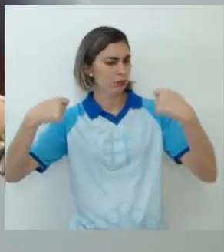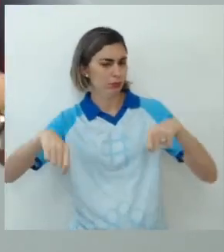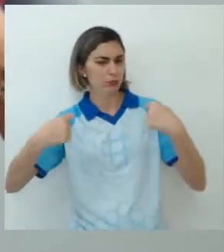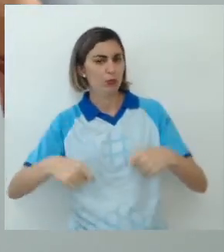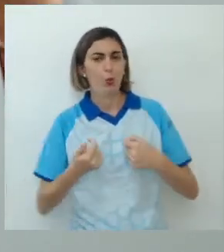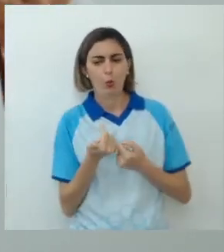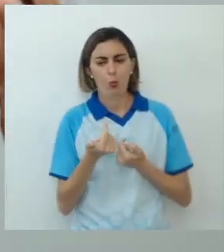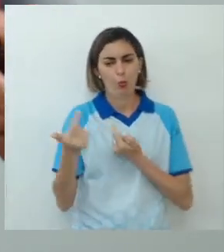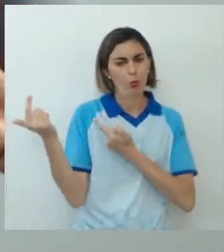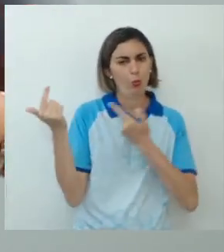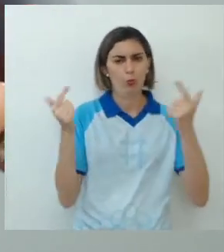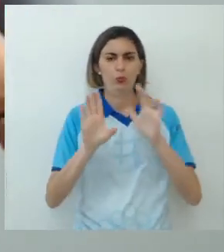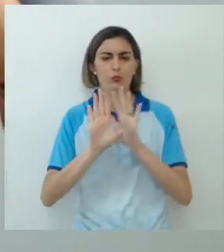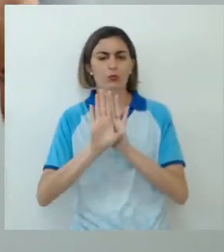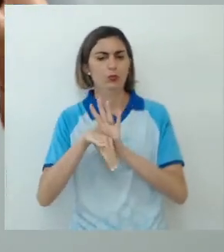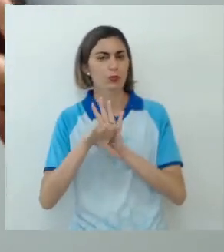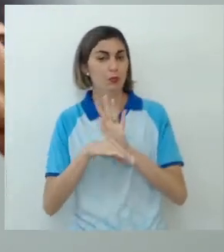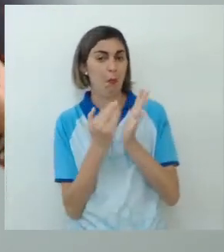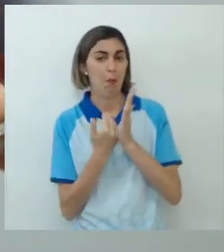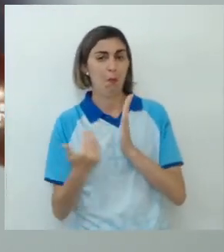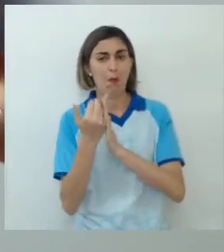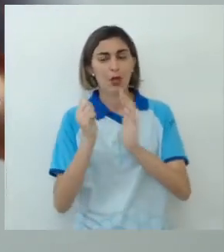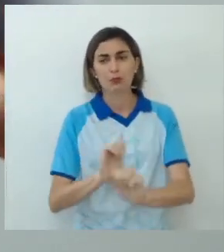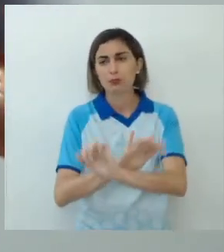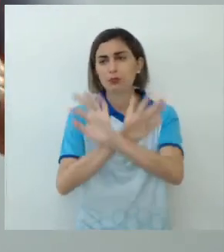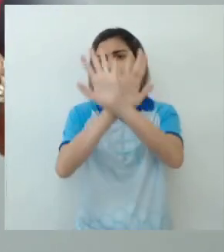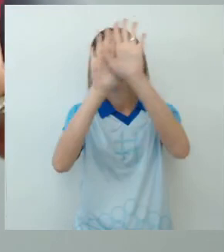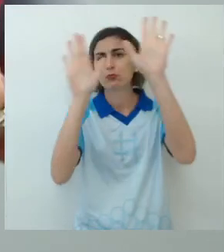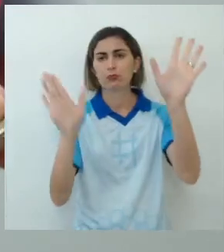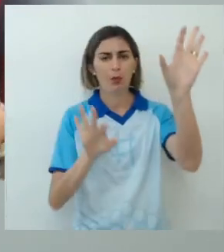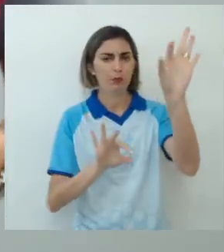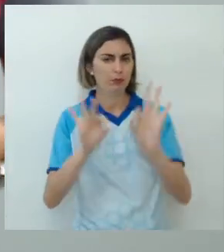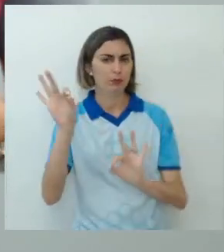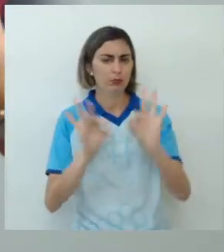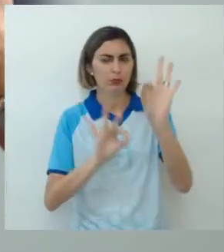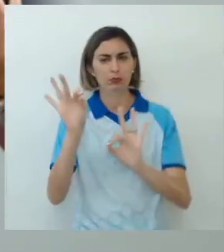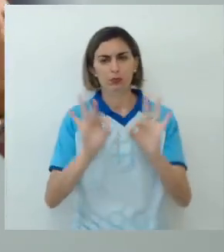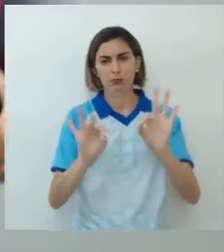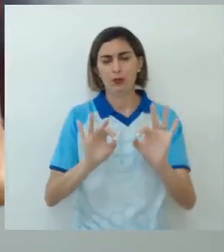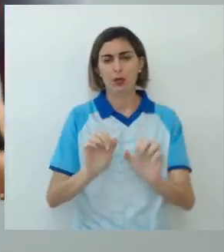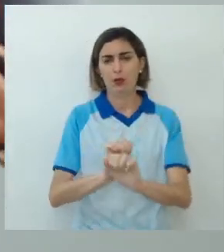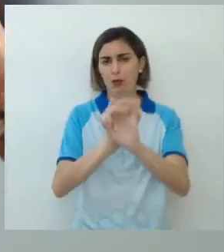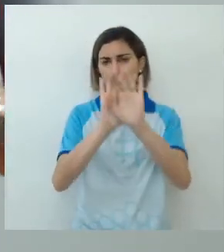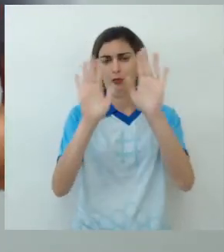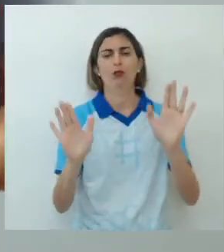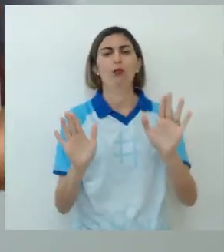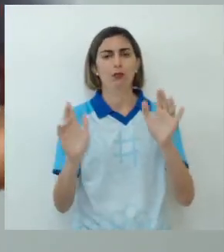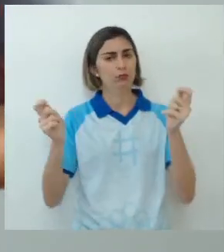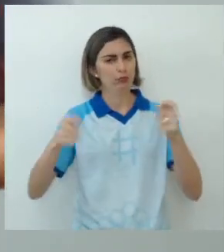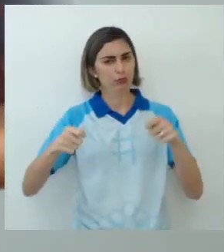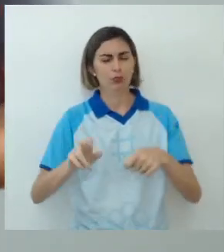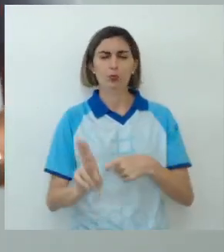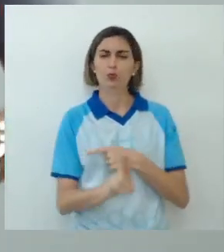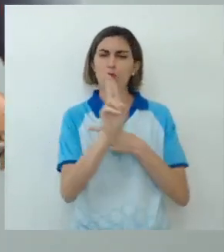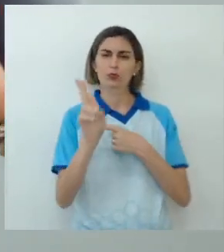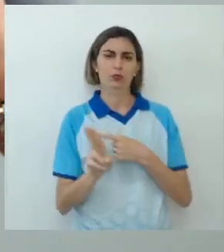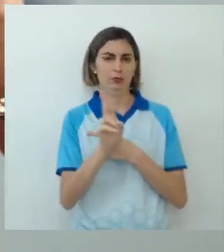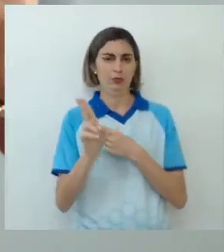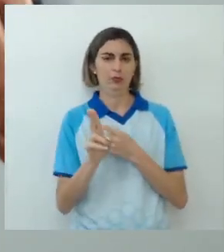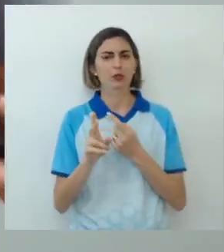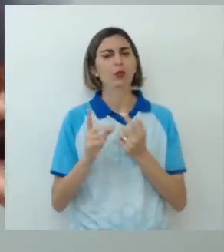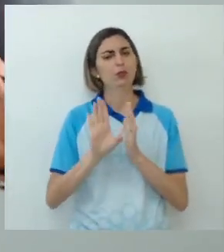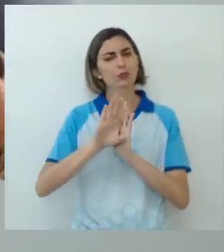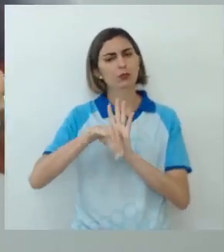que outros conceitos mais amplos, mais elaborados, mais abrangentes possam ser usados. E